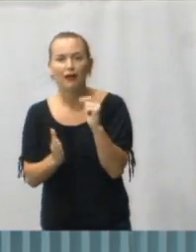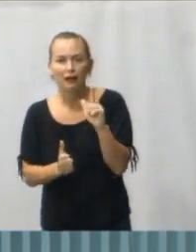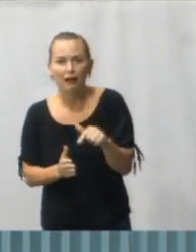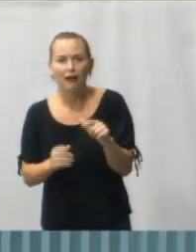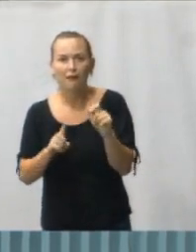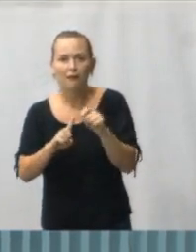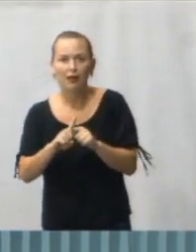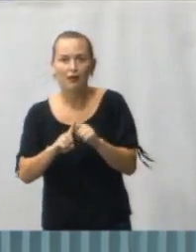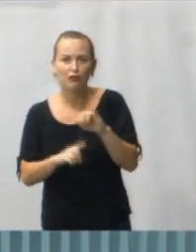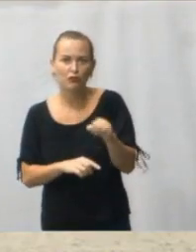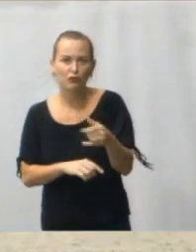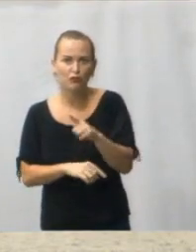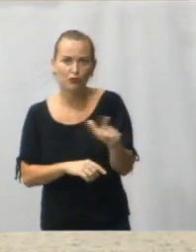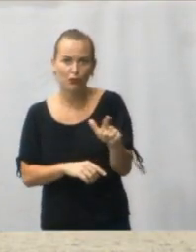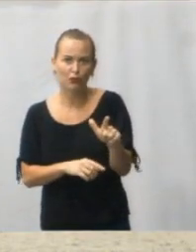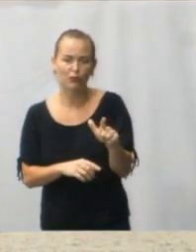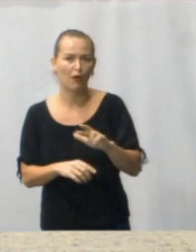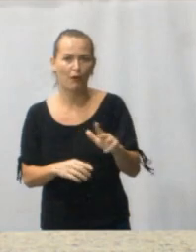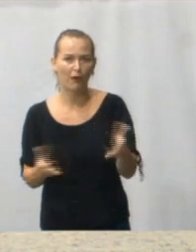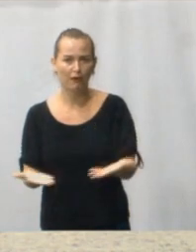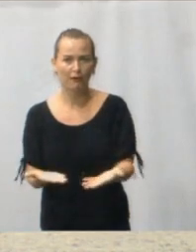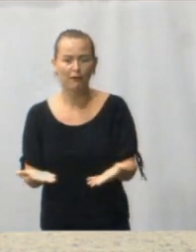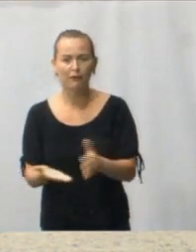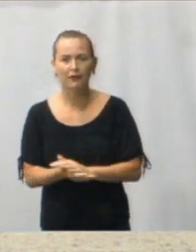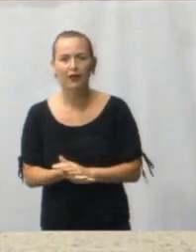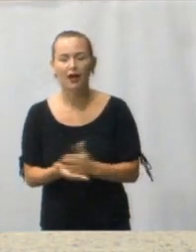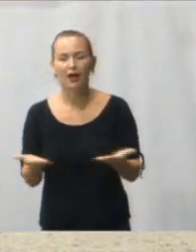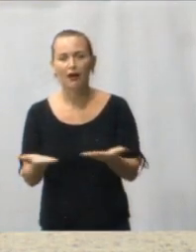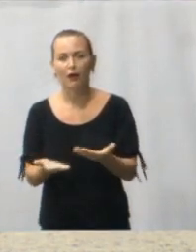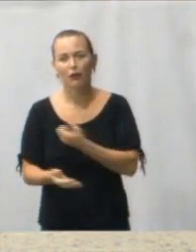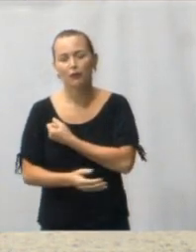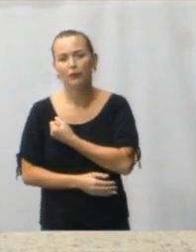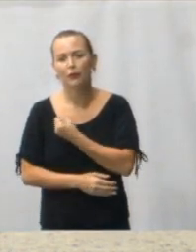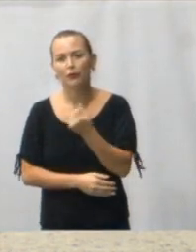Passamos à urgentíssima, ao item 2 da pauta, projeto de lei